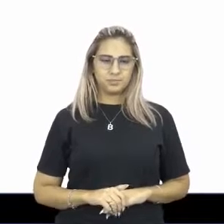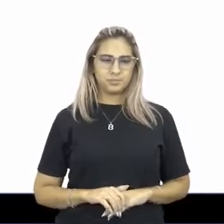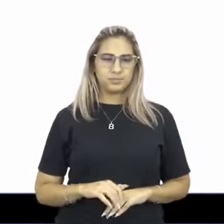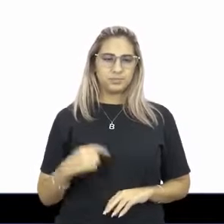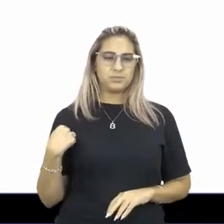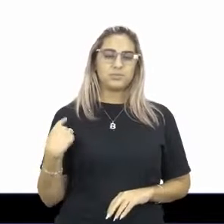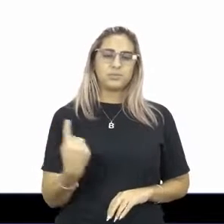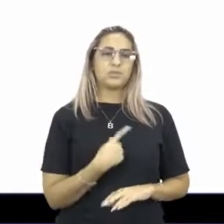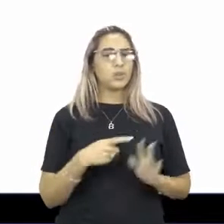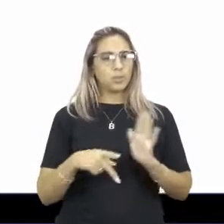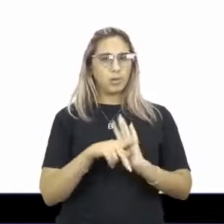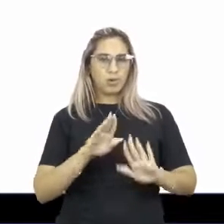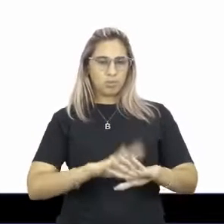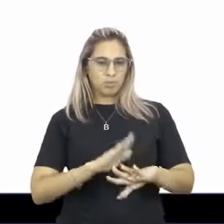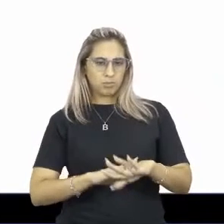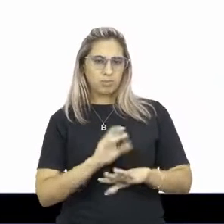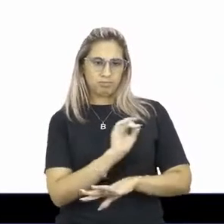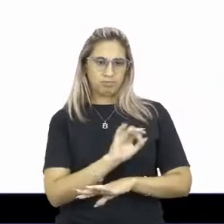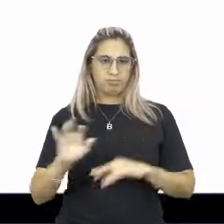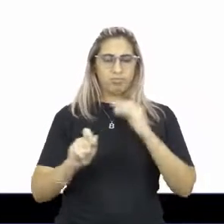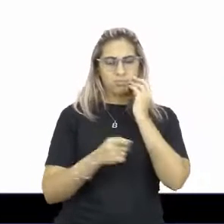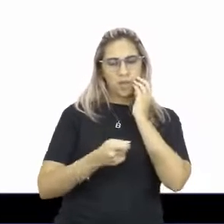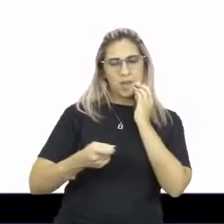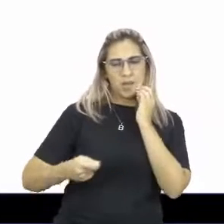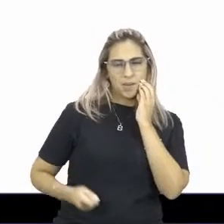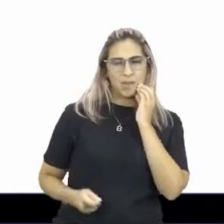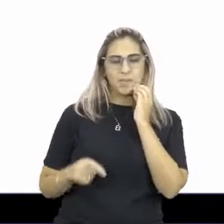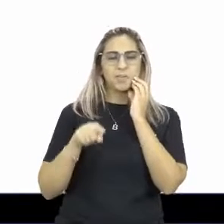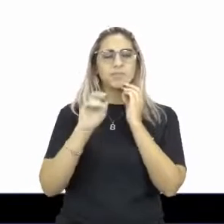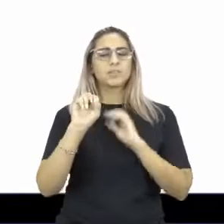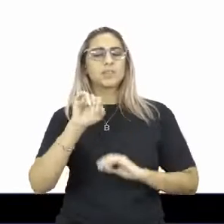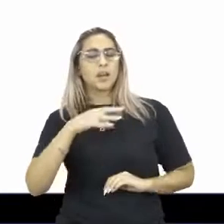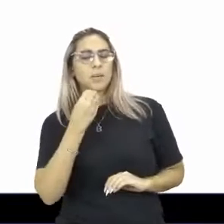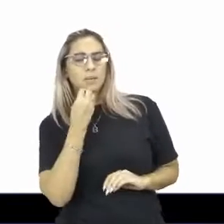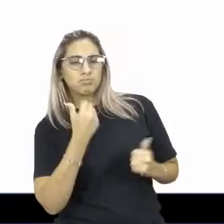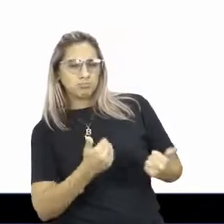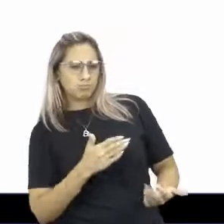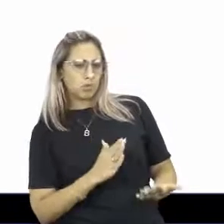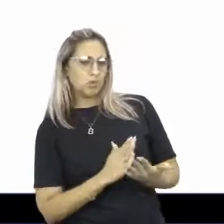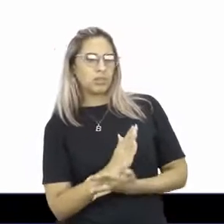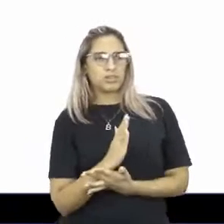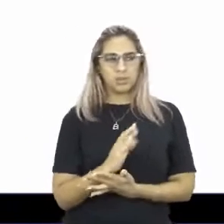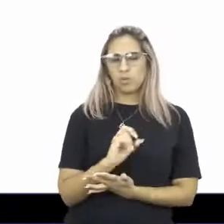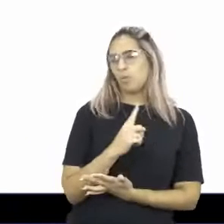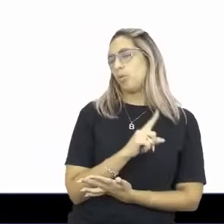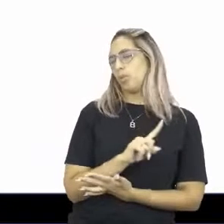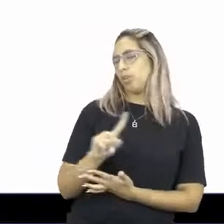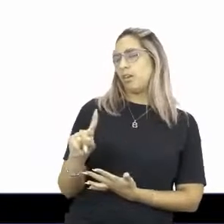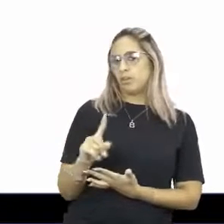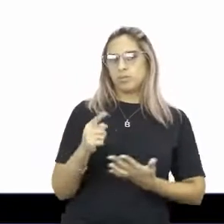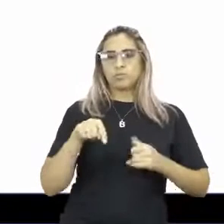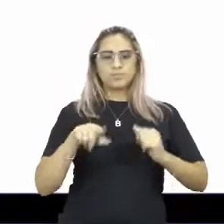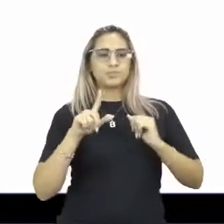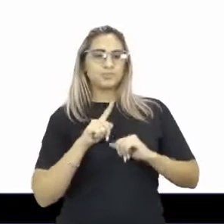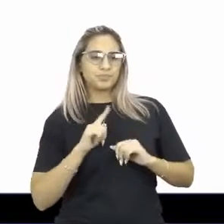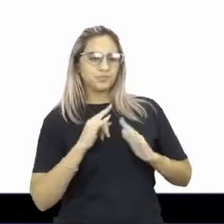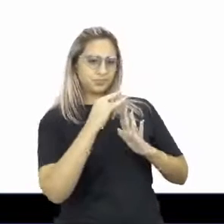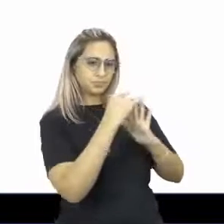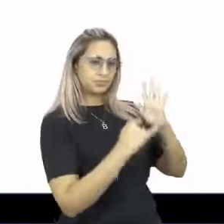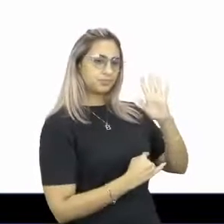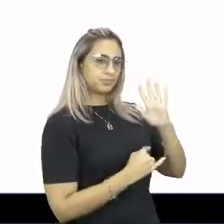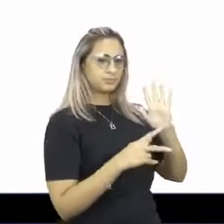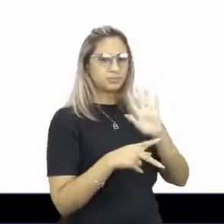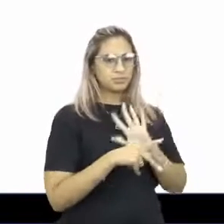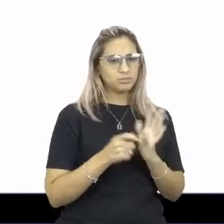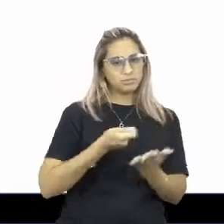punho, que estará, se você está ou não no regime de acumulação de cargos, você precisa fazer uma declaração de próprio